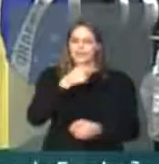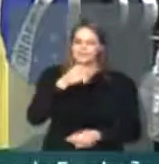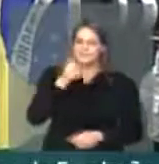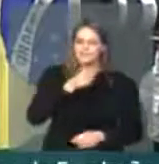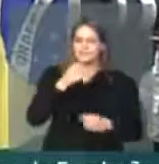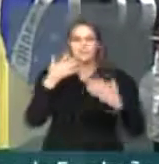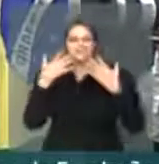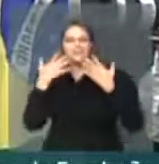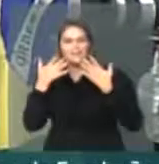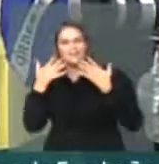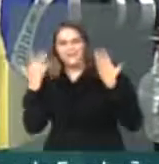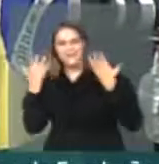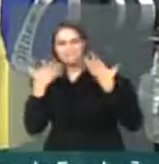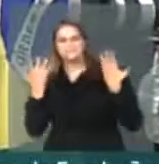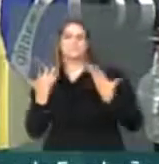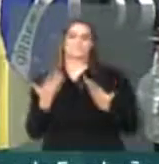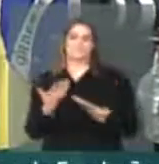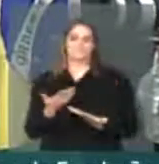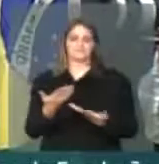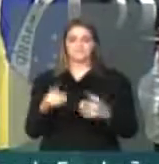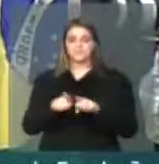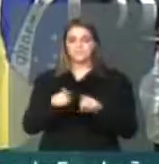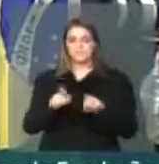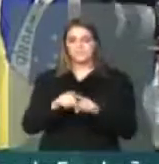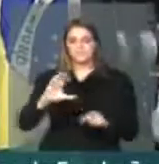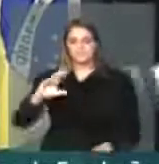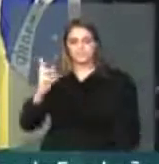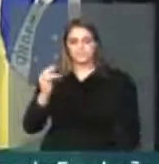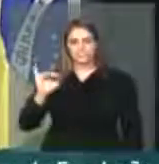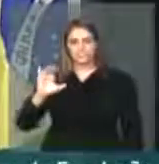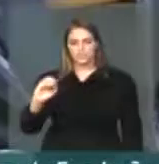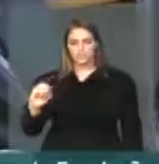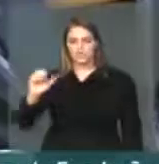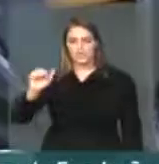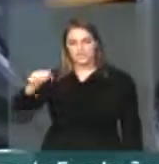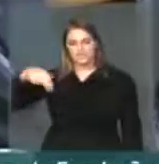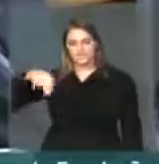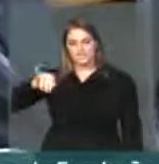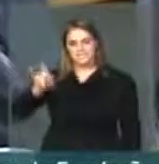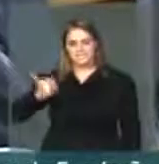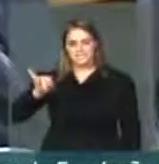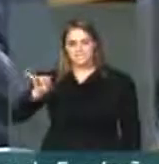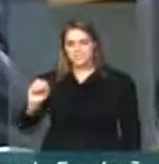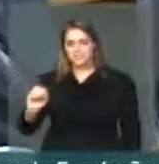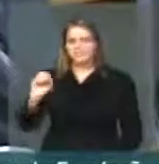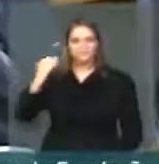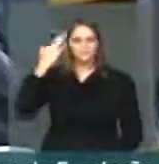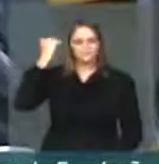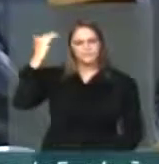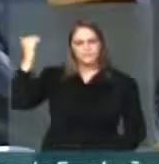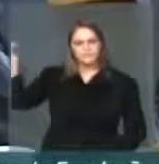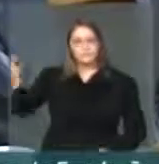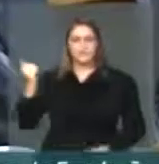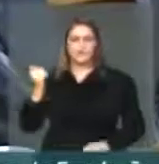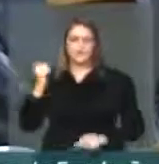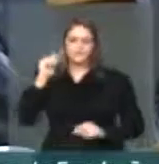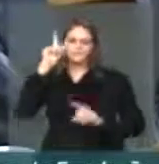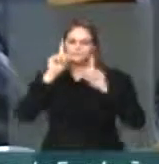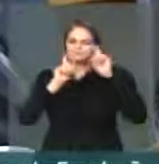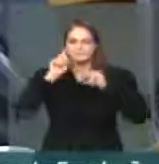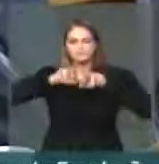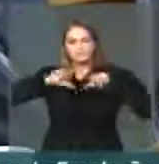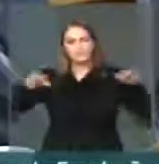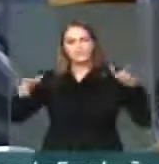vividas pelo mesmo Chico Anísio, figuras que ele criou que se tornaram ícones do imaginário do